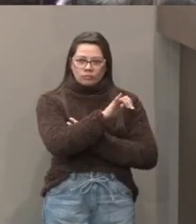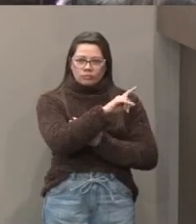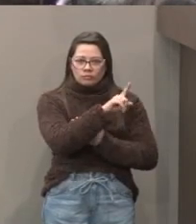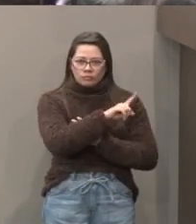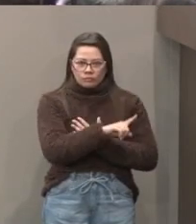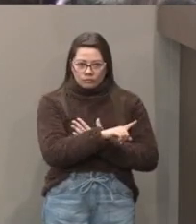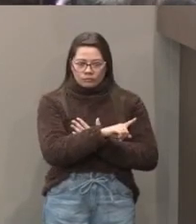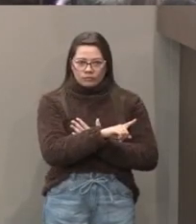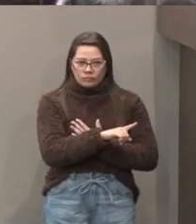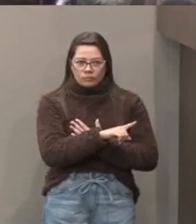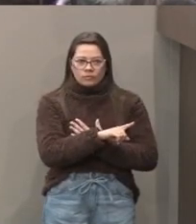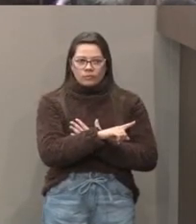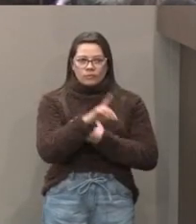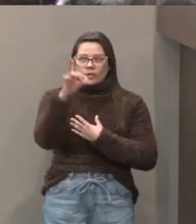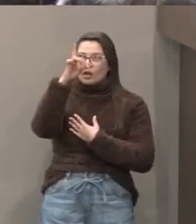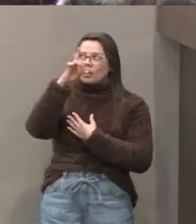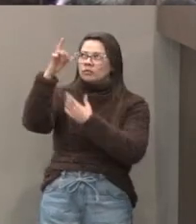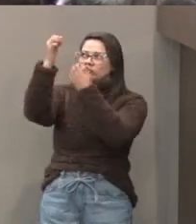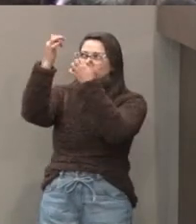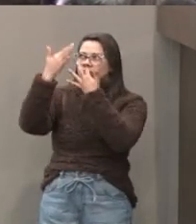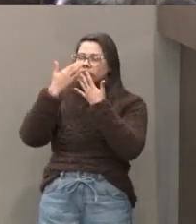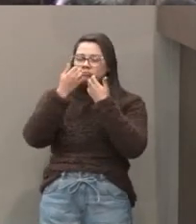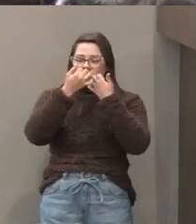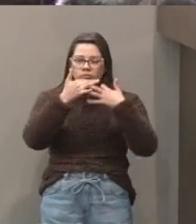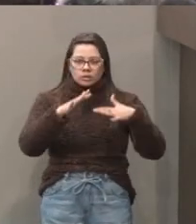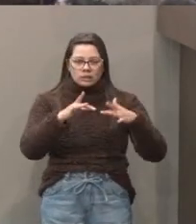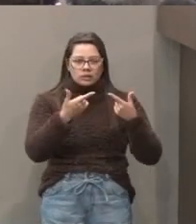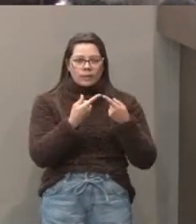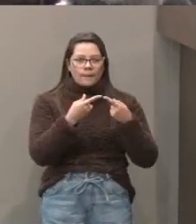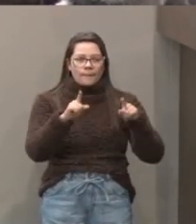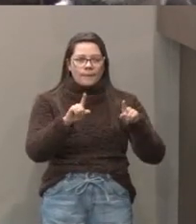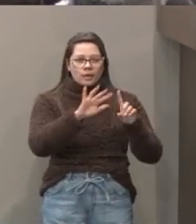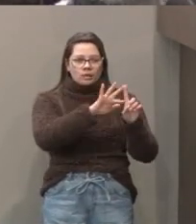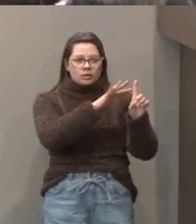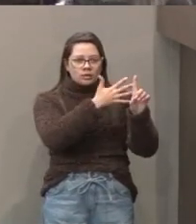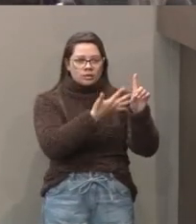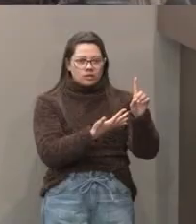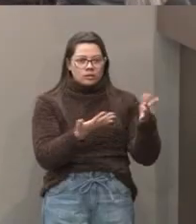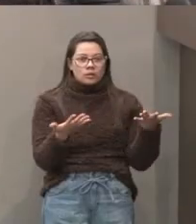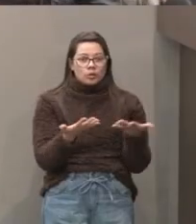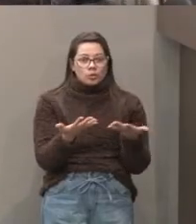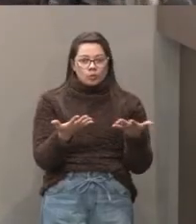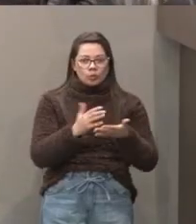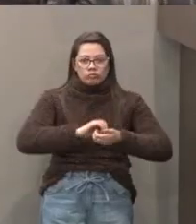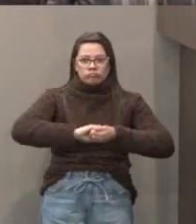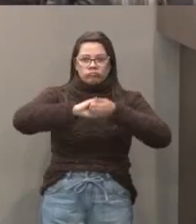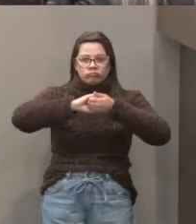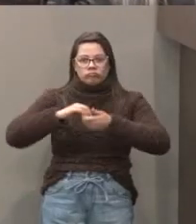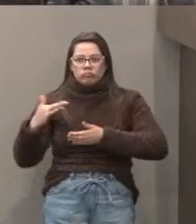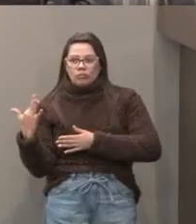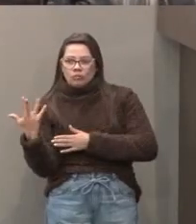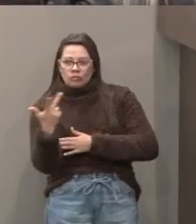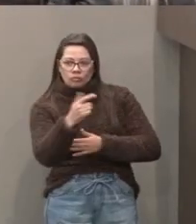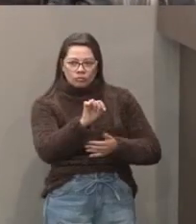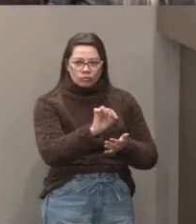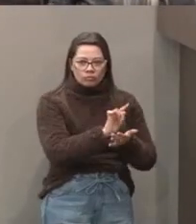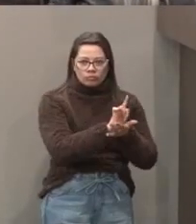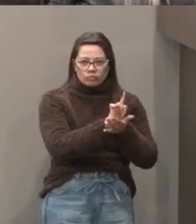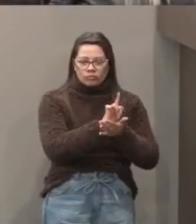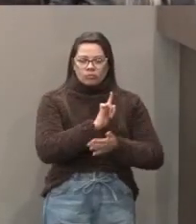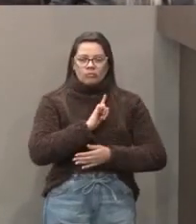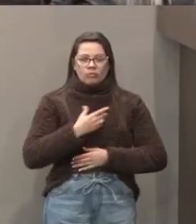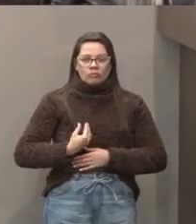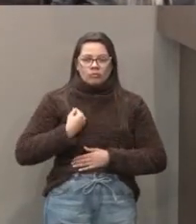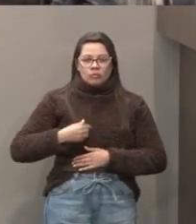Schneider. E sob a proteção de Deus, declaro aberta a presente sessão solene Cumprimento as autoridades que integram a mesa oficial e